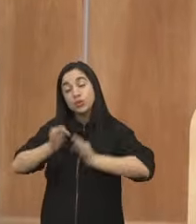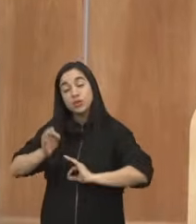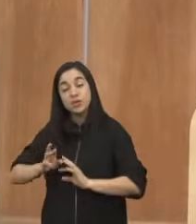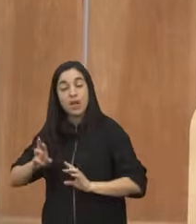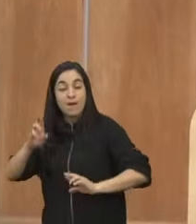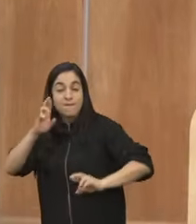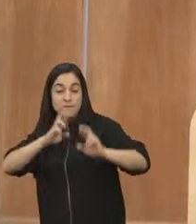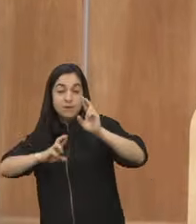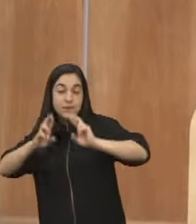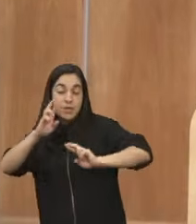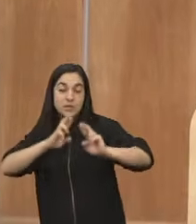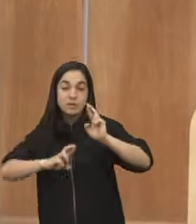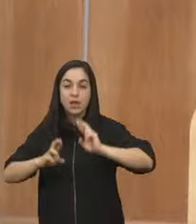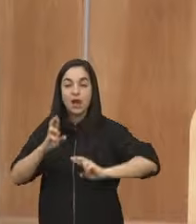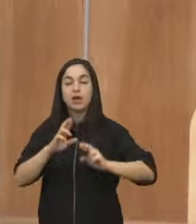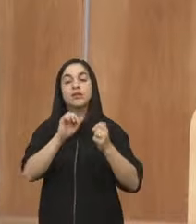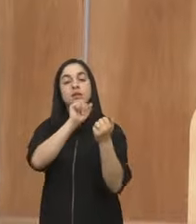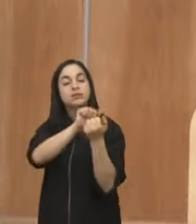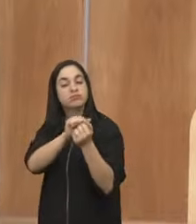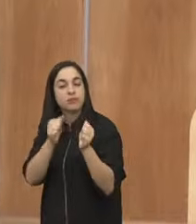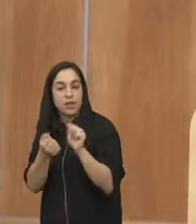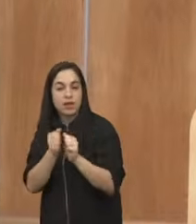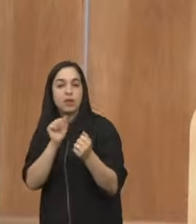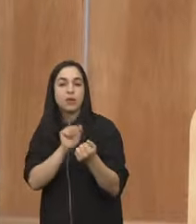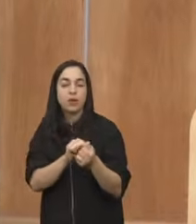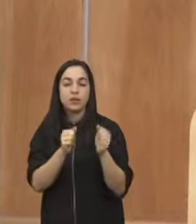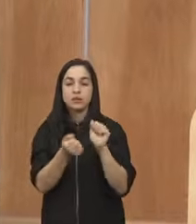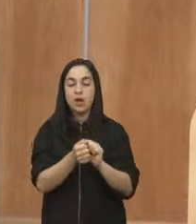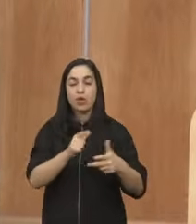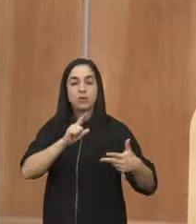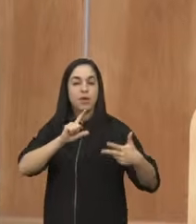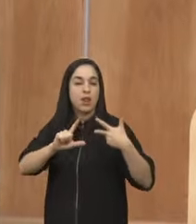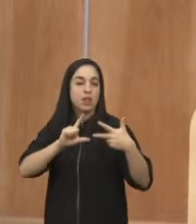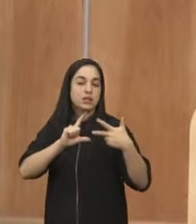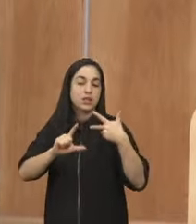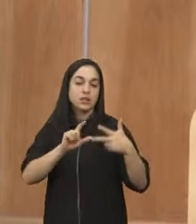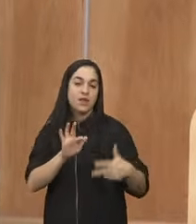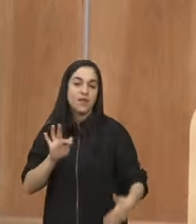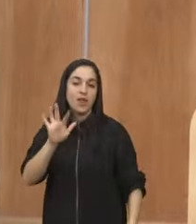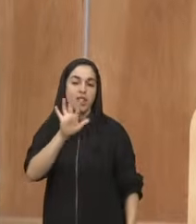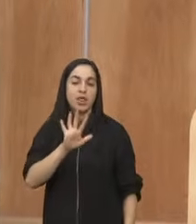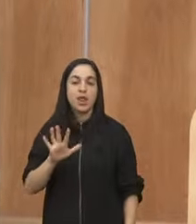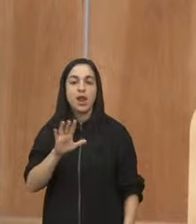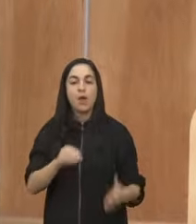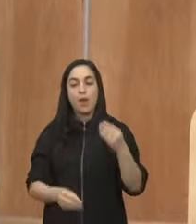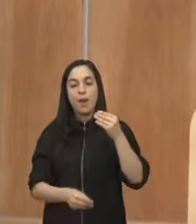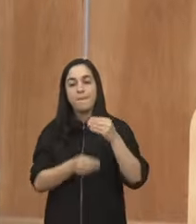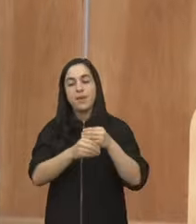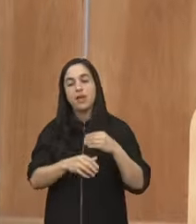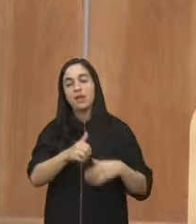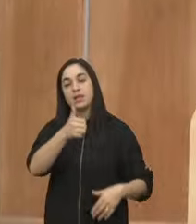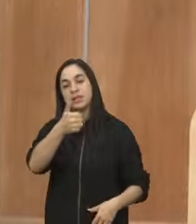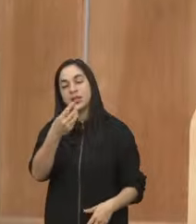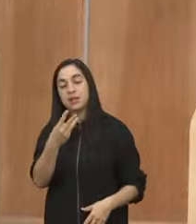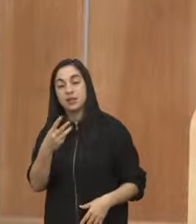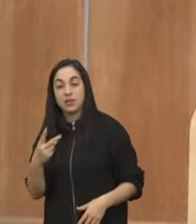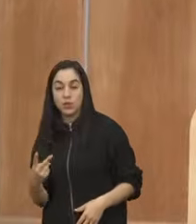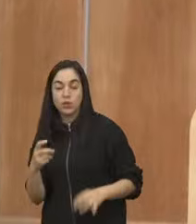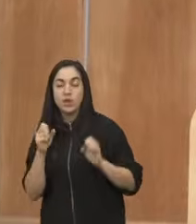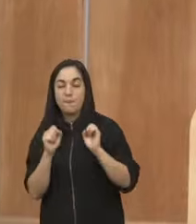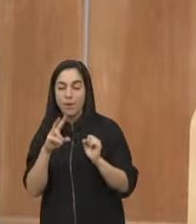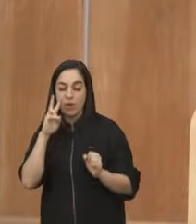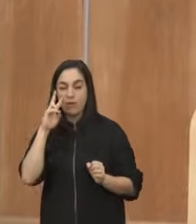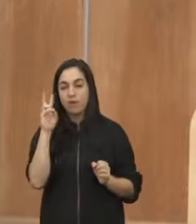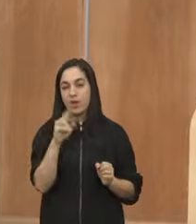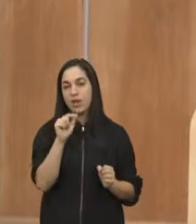nós estamos fazendo uma adequação de uma legislação federal, que é a Emenda Constitucional 132, depois vocês podem, vai estar